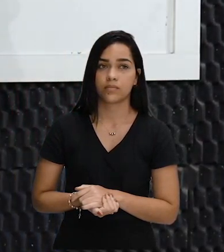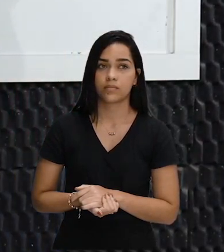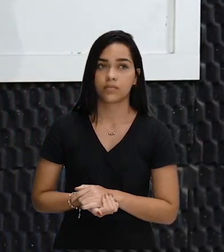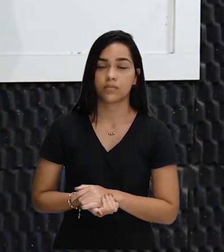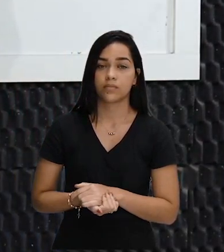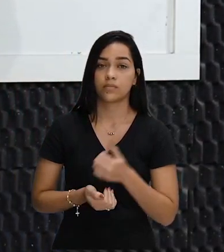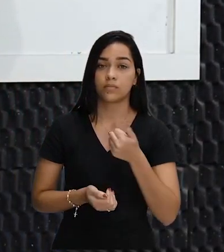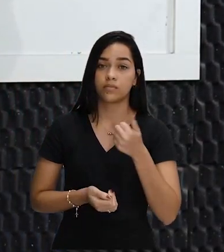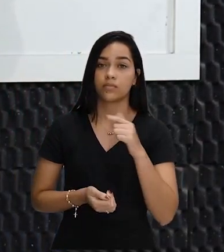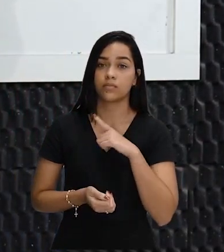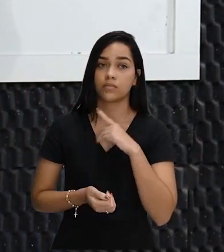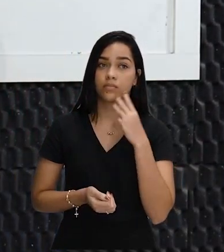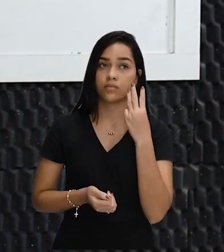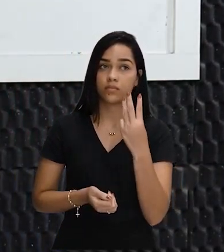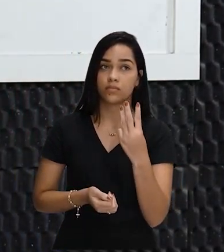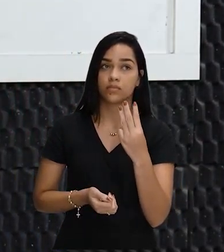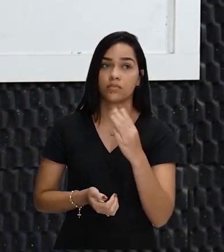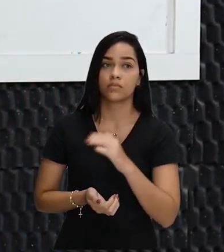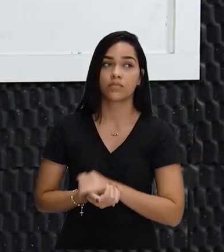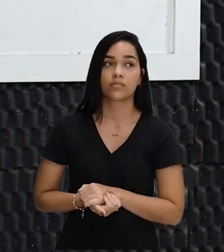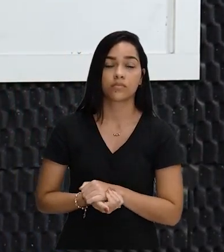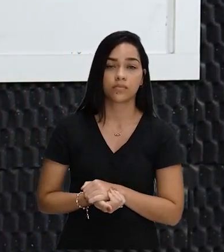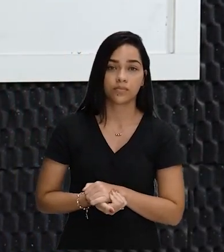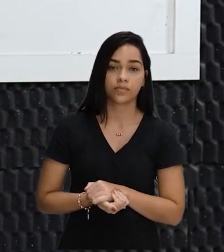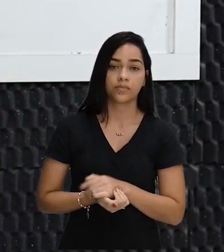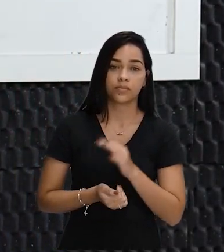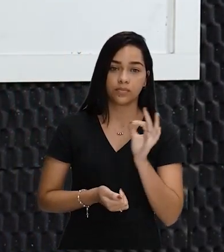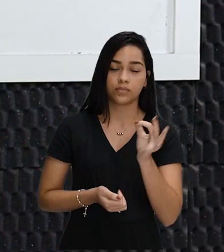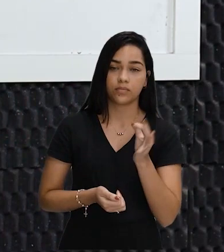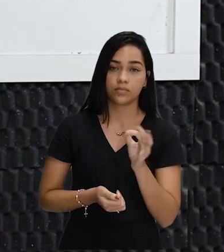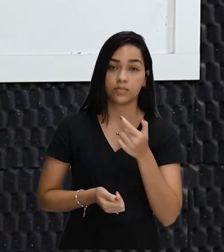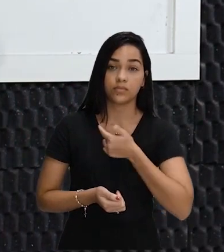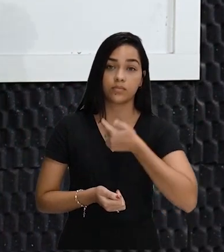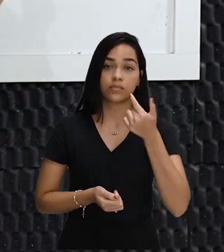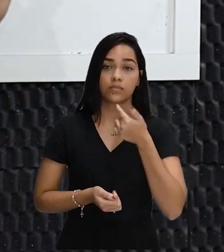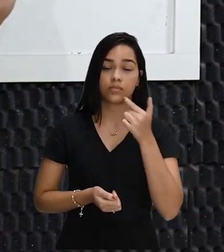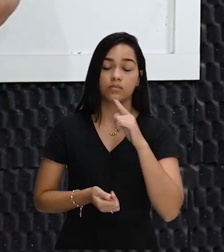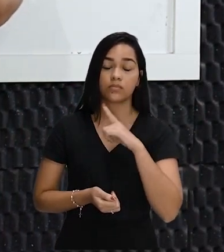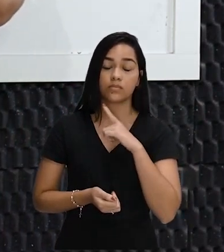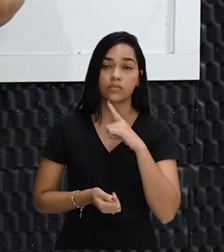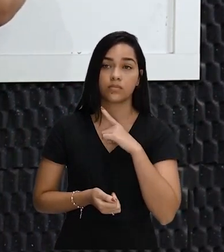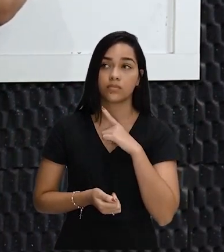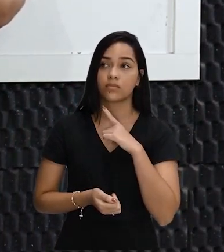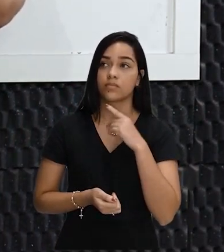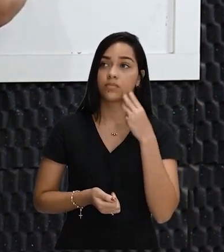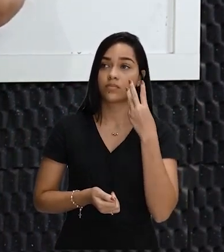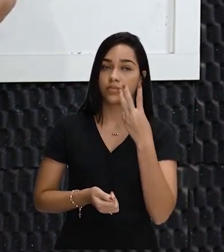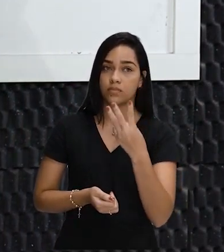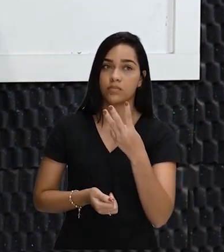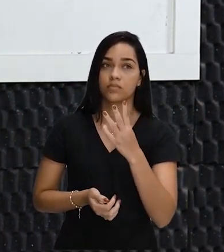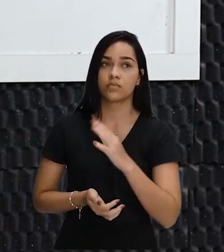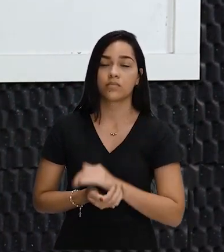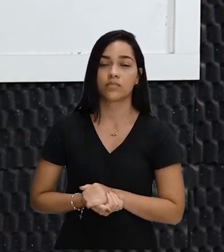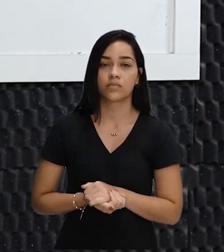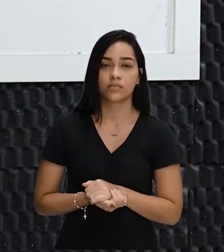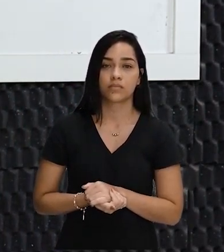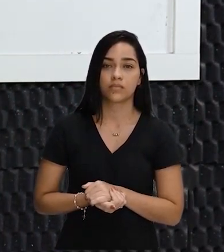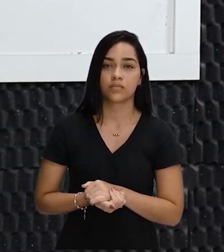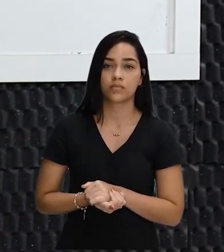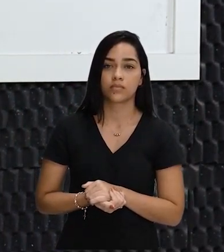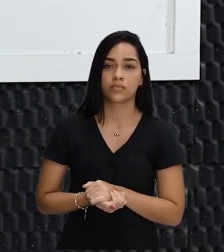nessa primeira eu tenho três opções tá nessa segunda eu tenho três opções